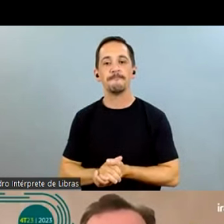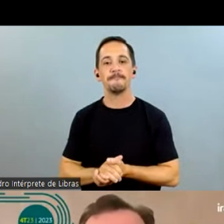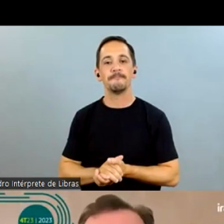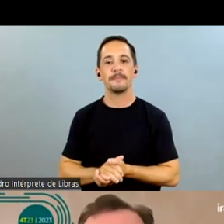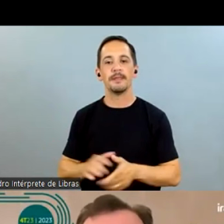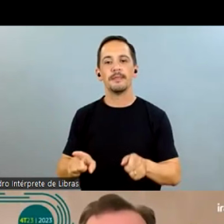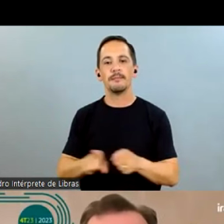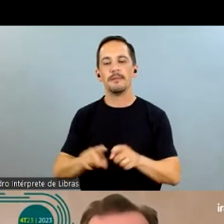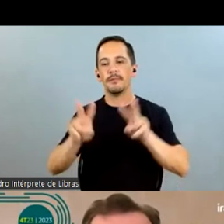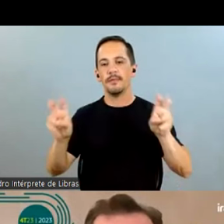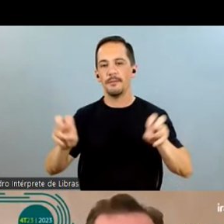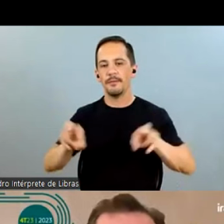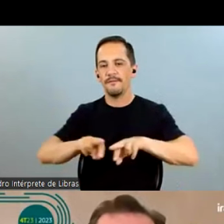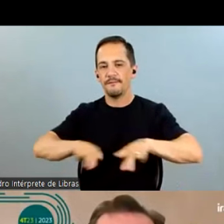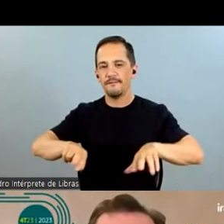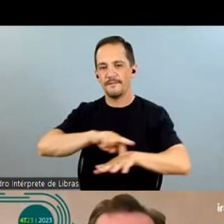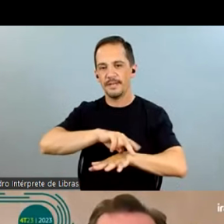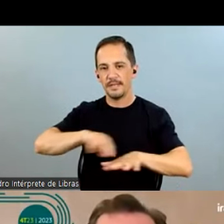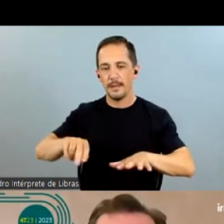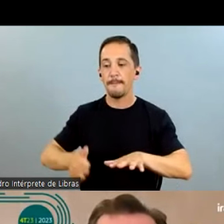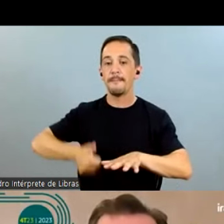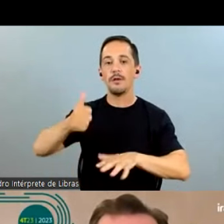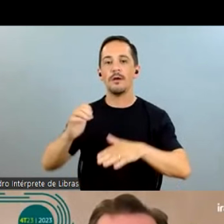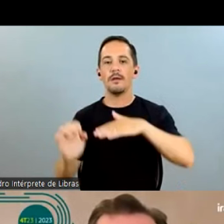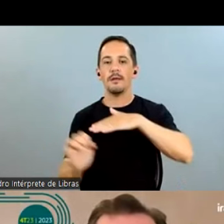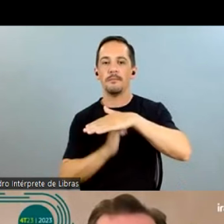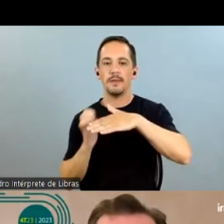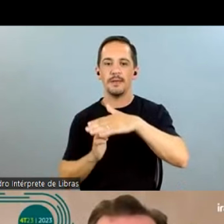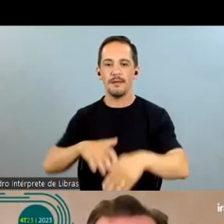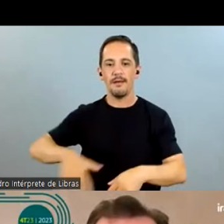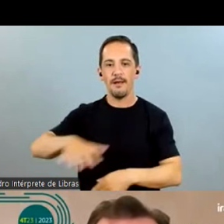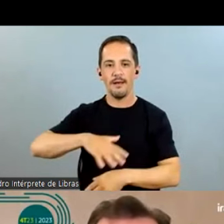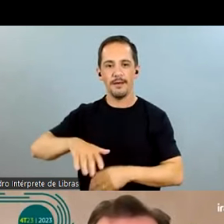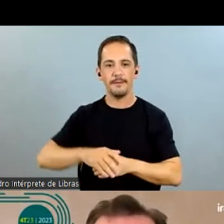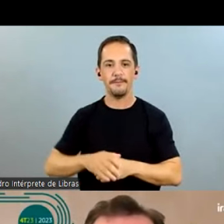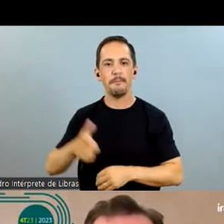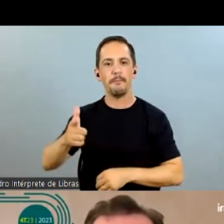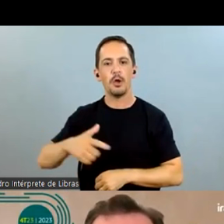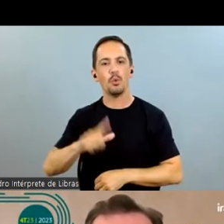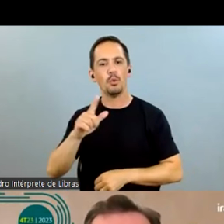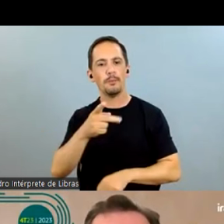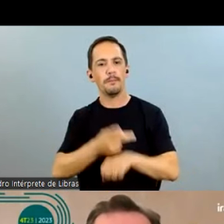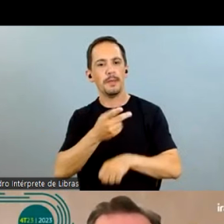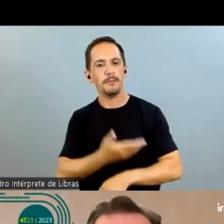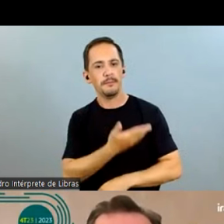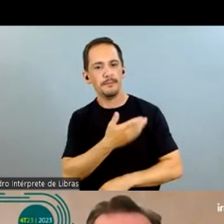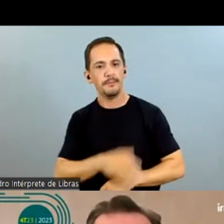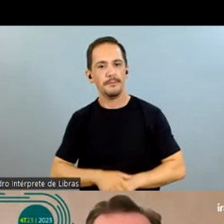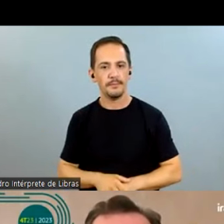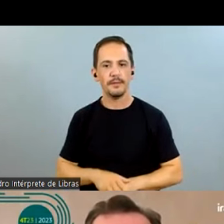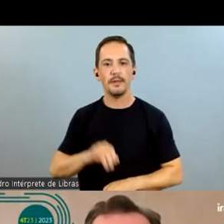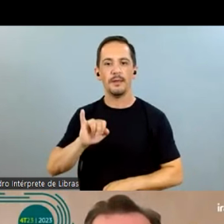e melhor empresa do setor recebemos o o prêmio workplaces da do do Mit